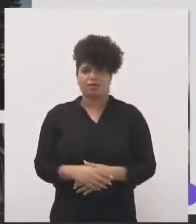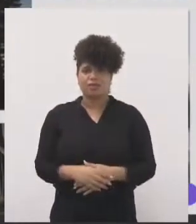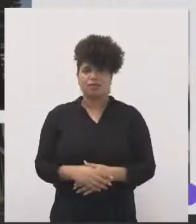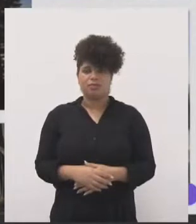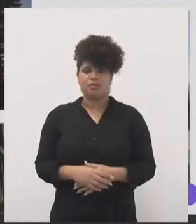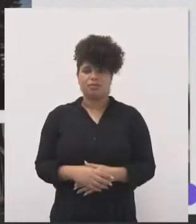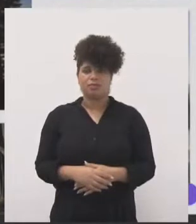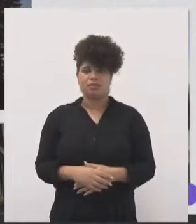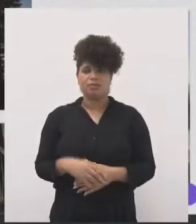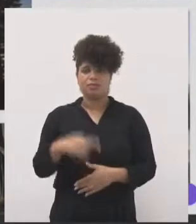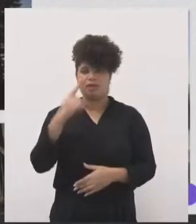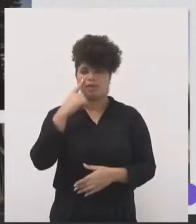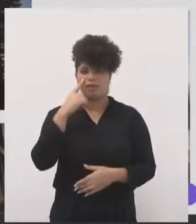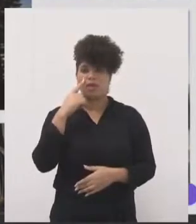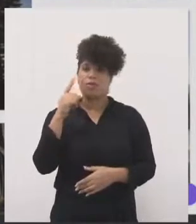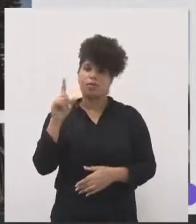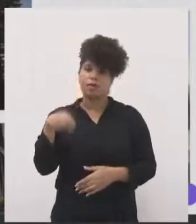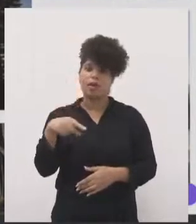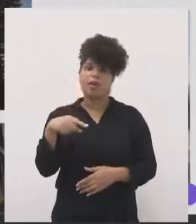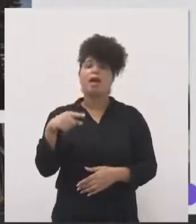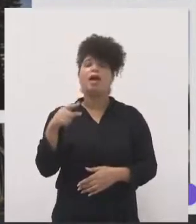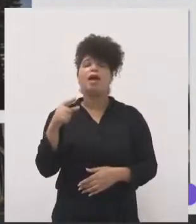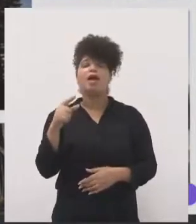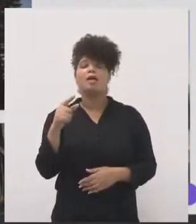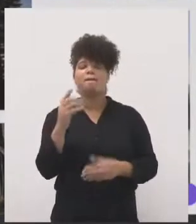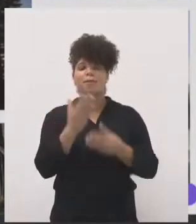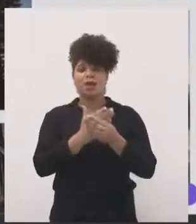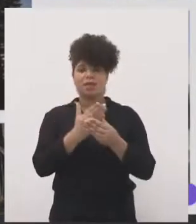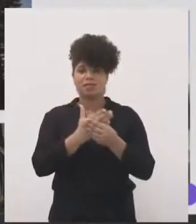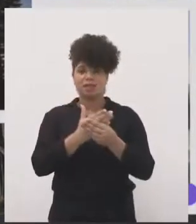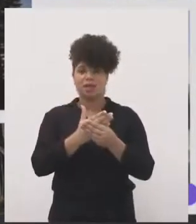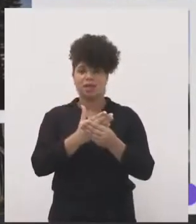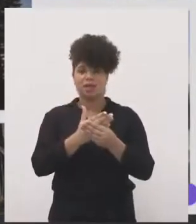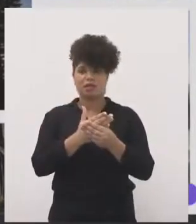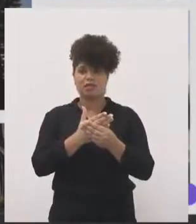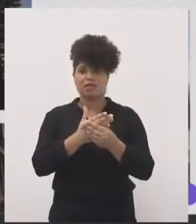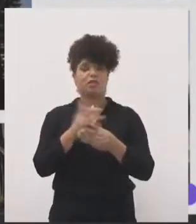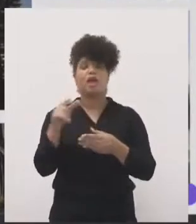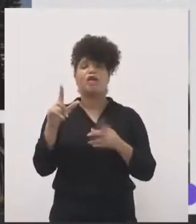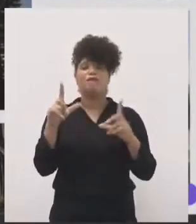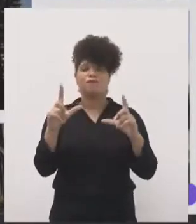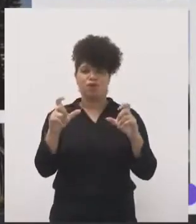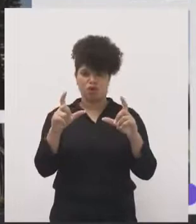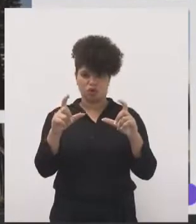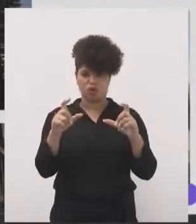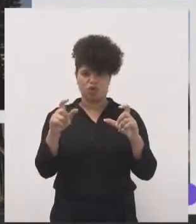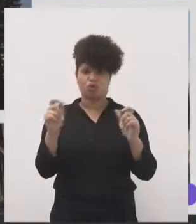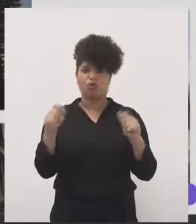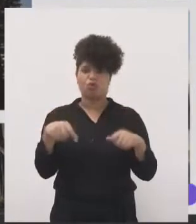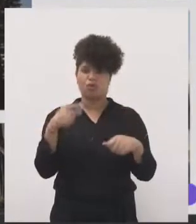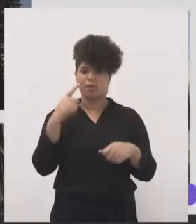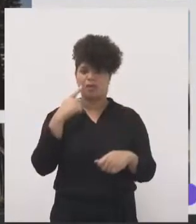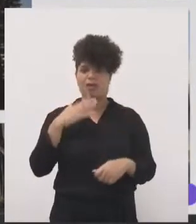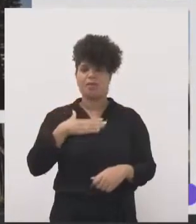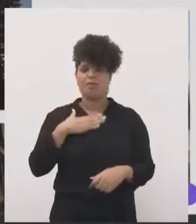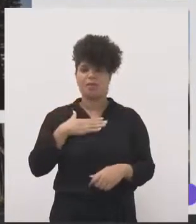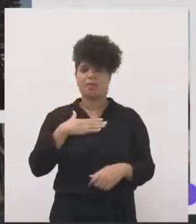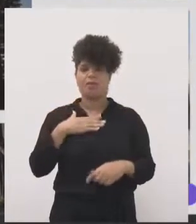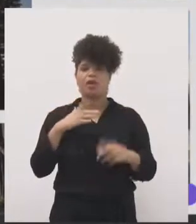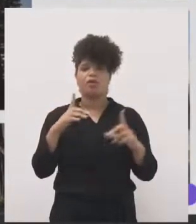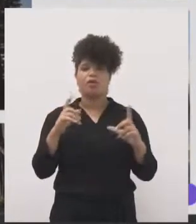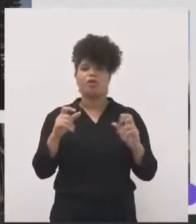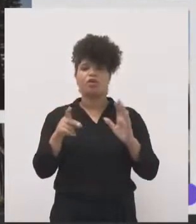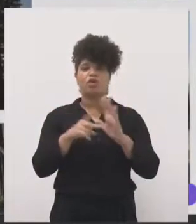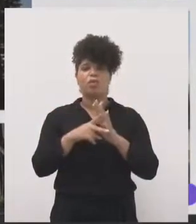que essa pasta, ela vai ser adicionada, essa foto, desculpa, ela vai ser adicionada à minha à minha pasta